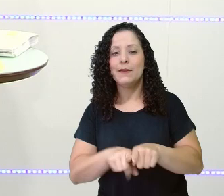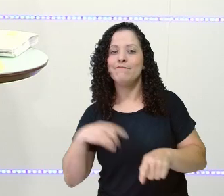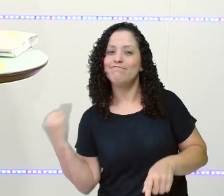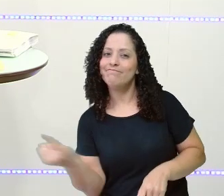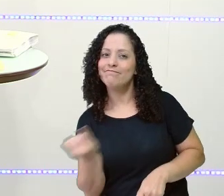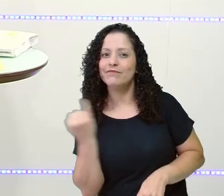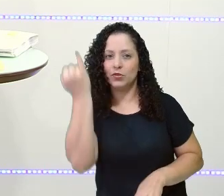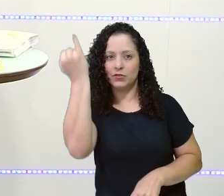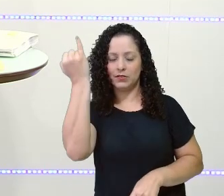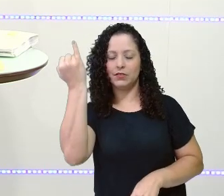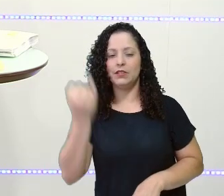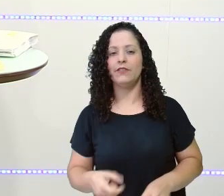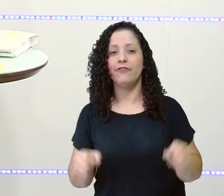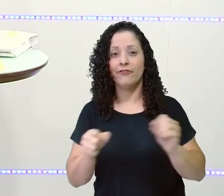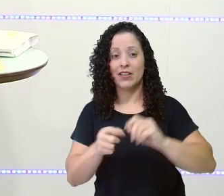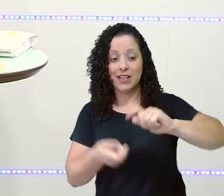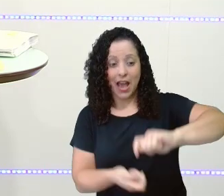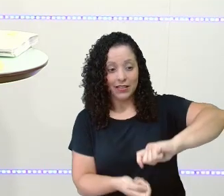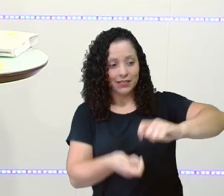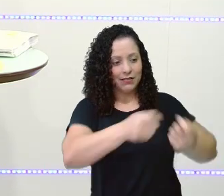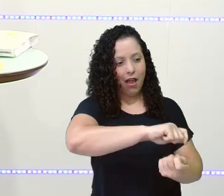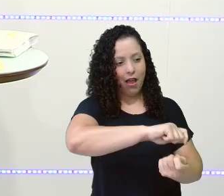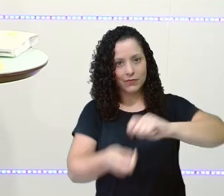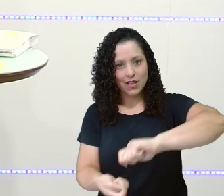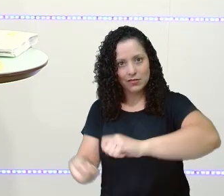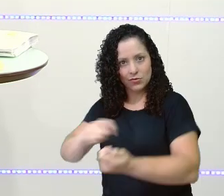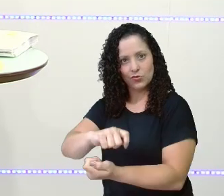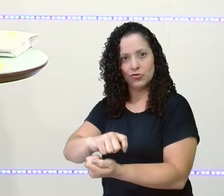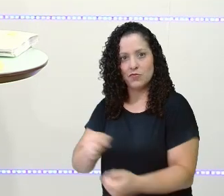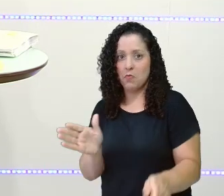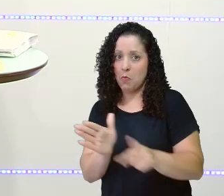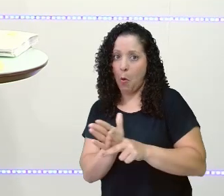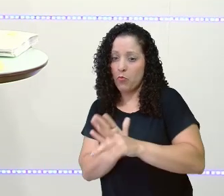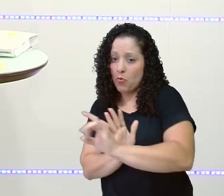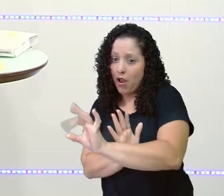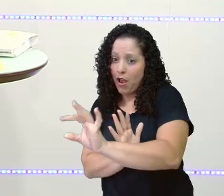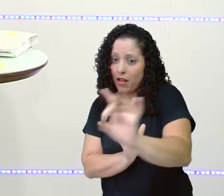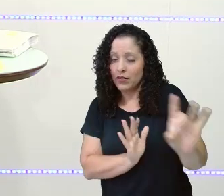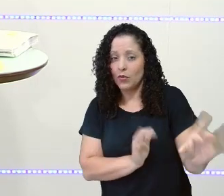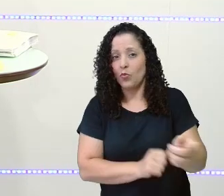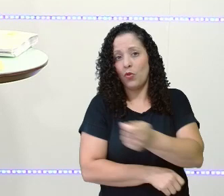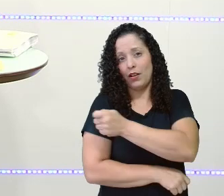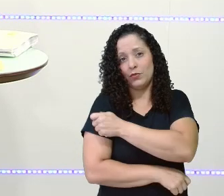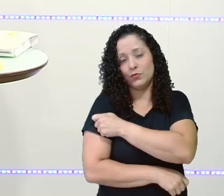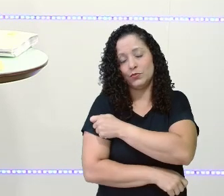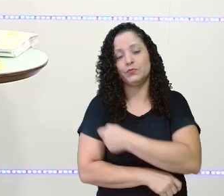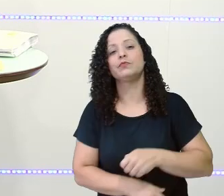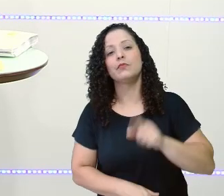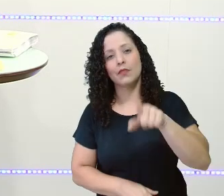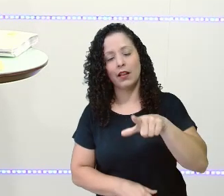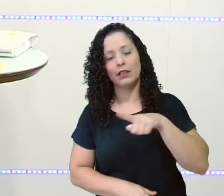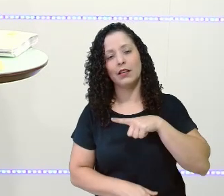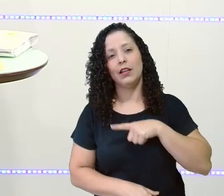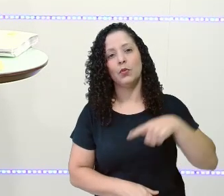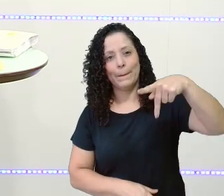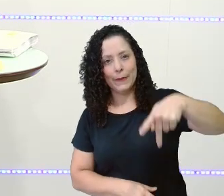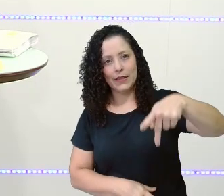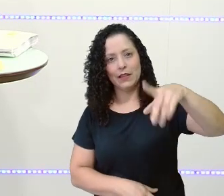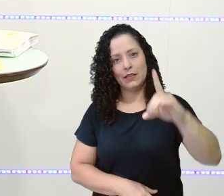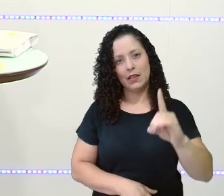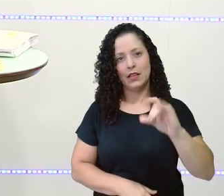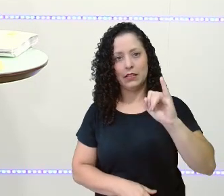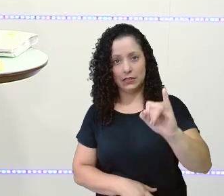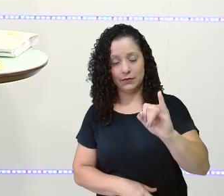que a gente faça material adaptado e adequado para esses estudantes, né? Que a gente lá no nosso PDI, a gente também